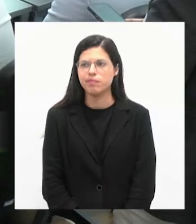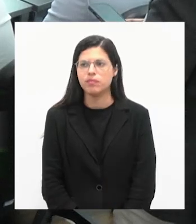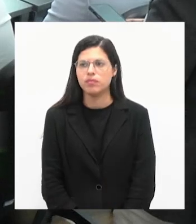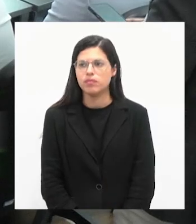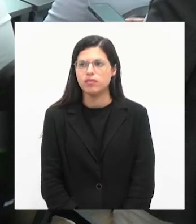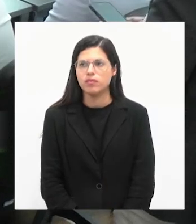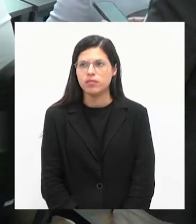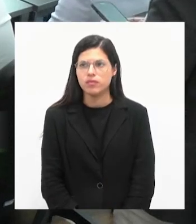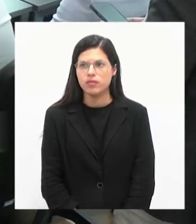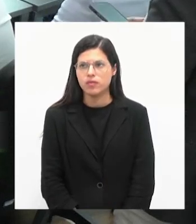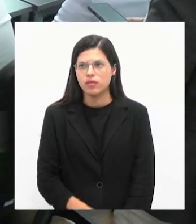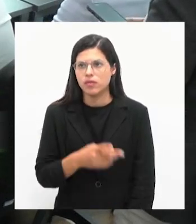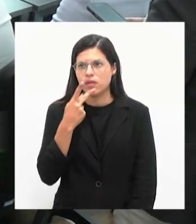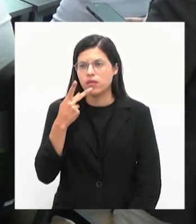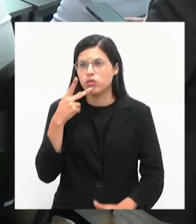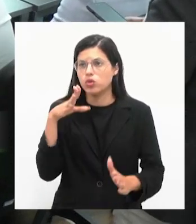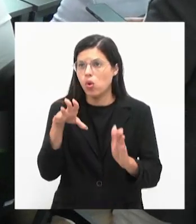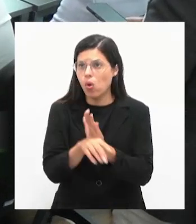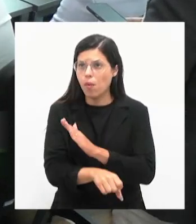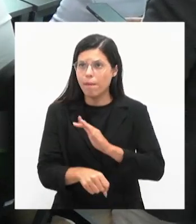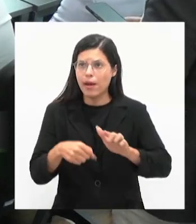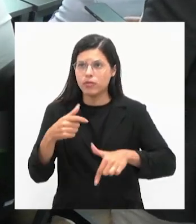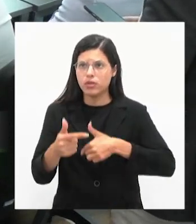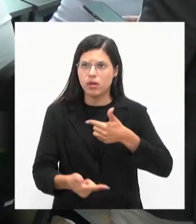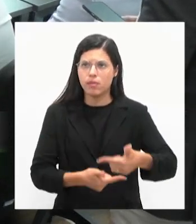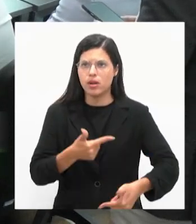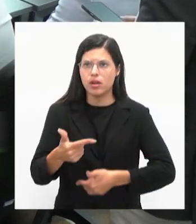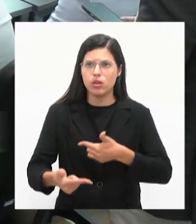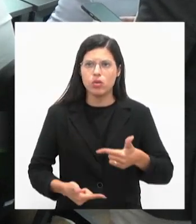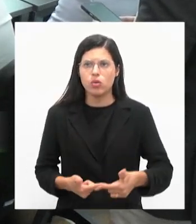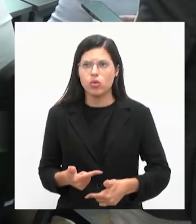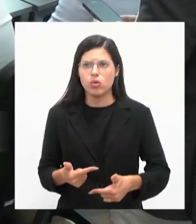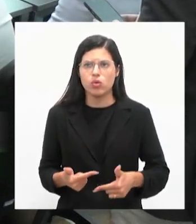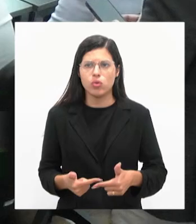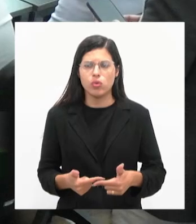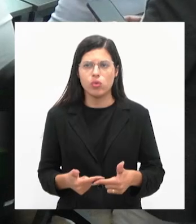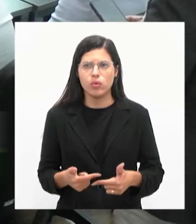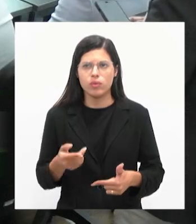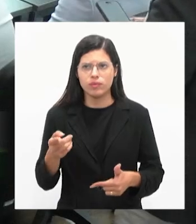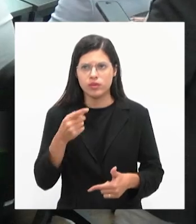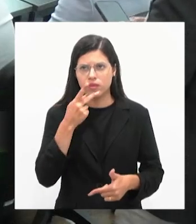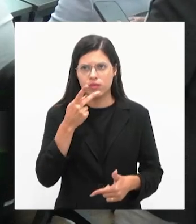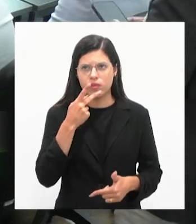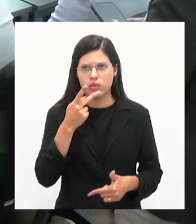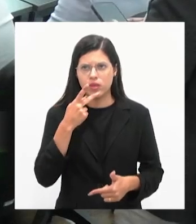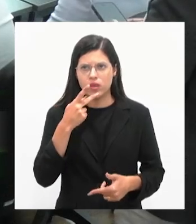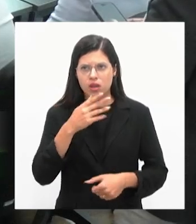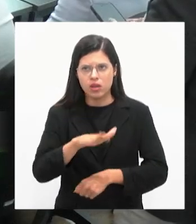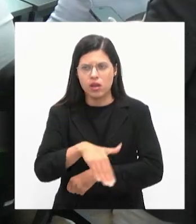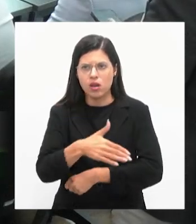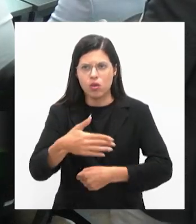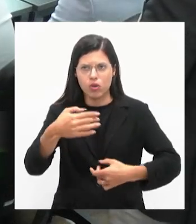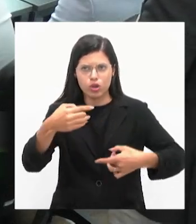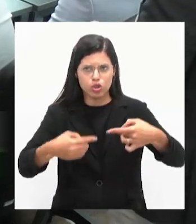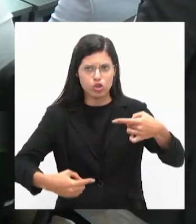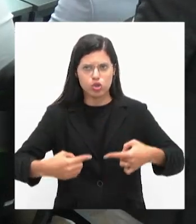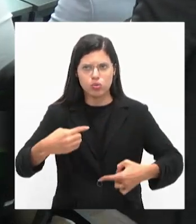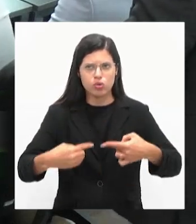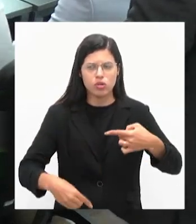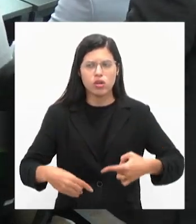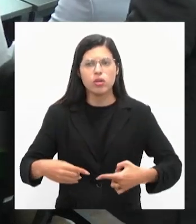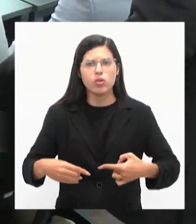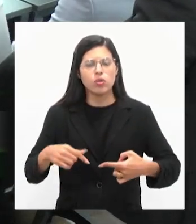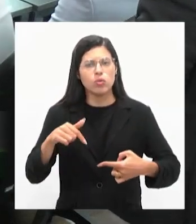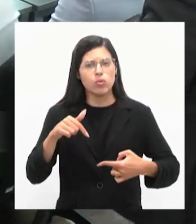estamos falando de roubar o trabalhador, pô. Aquele que você mesmo citou aí, Rodrigo, que está na rua disputando pista para fazer uma entrega, para levar o leite da sua